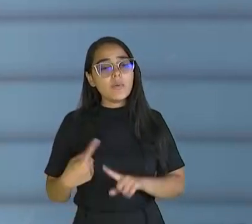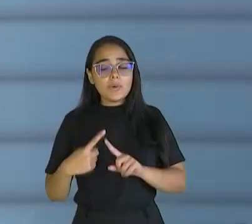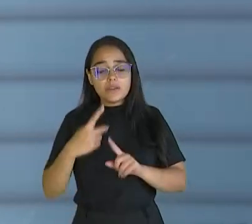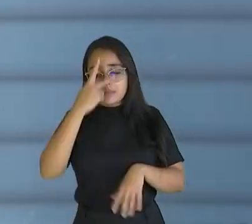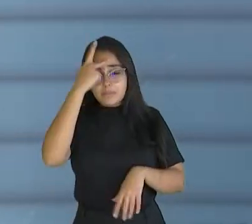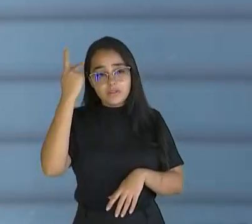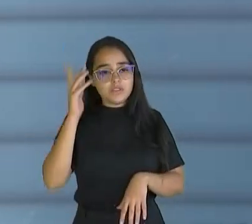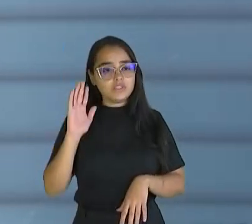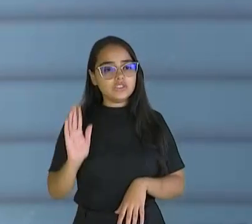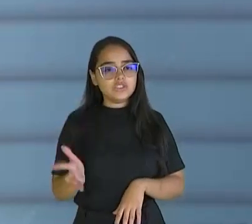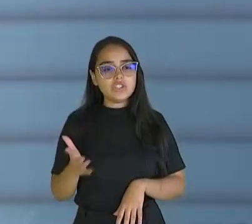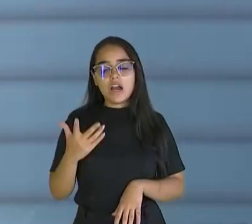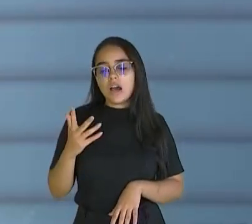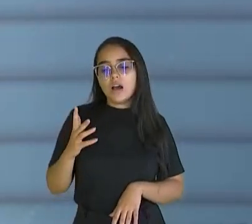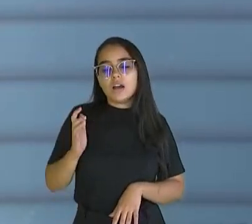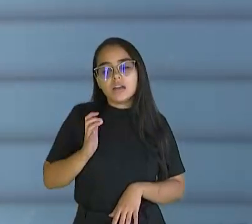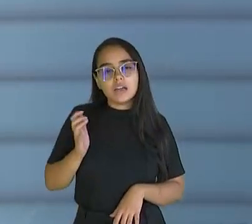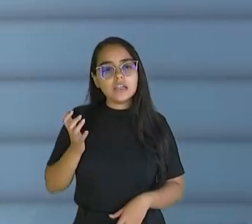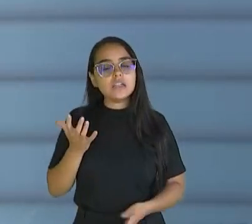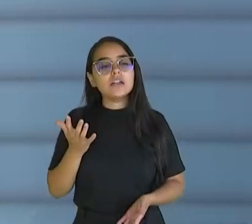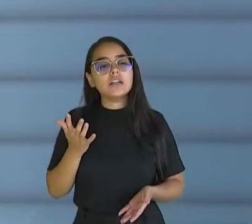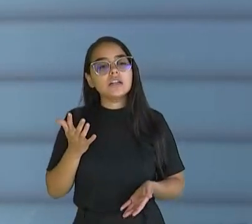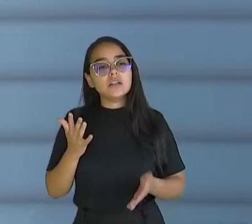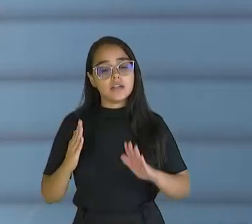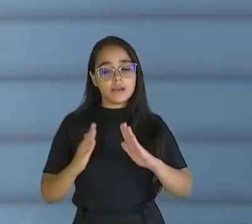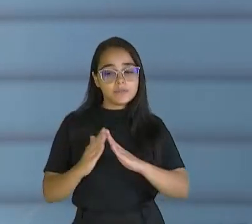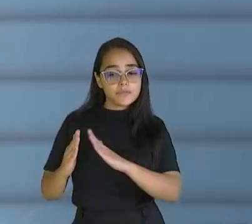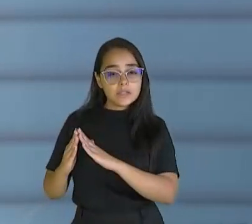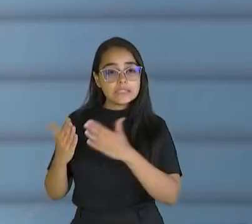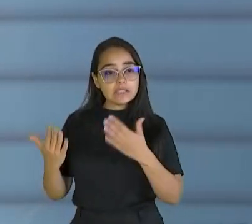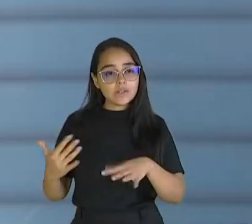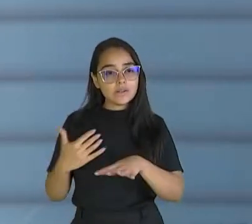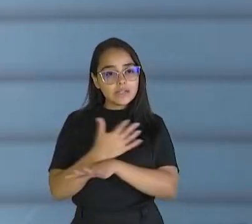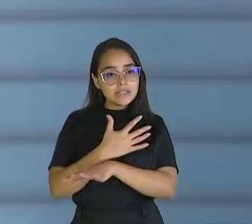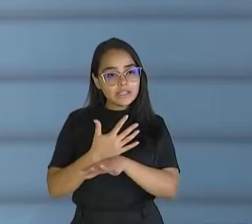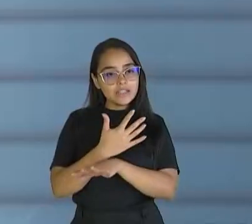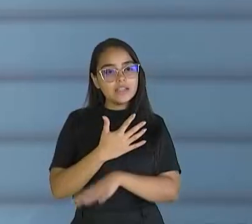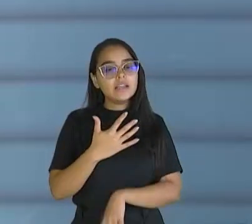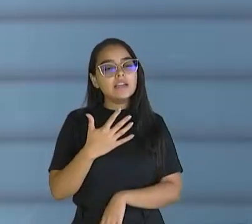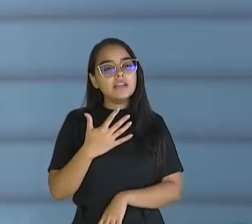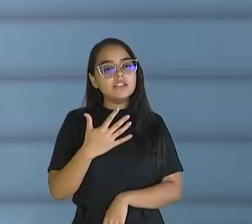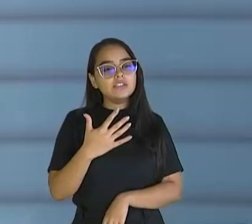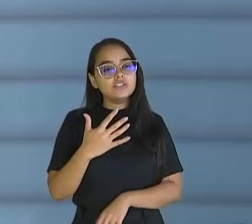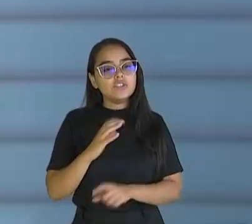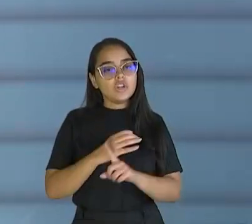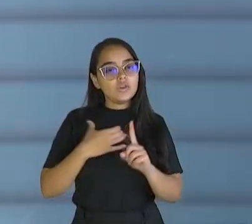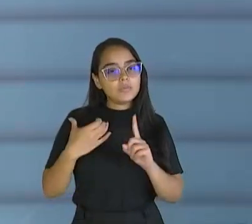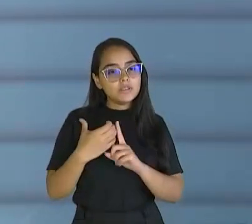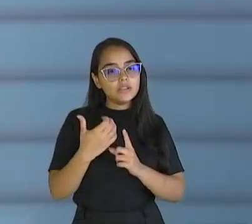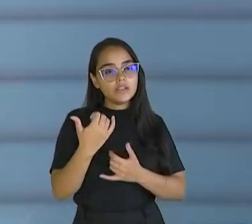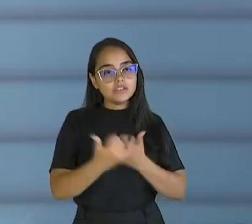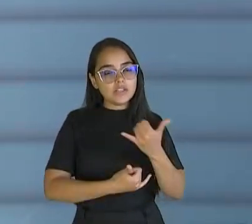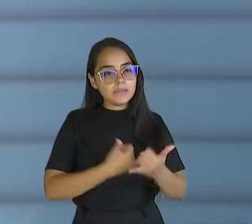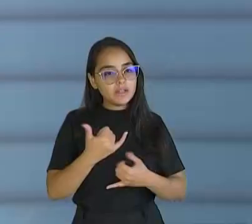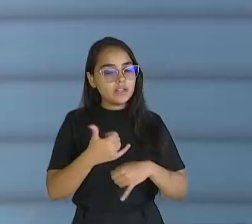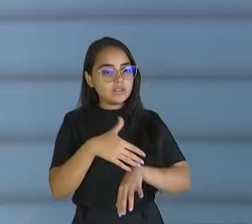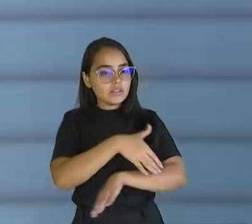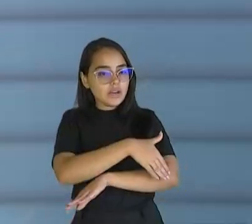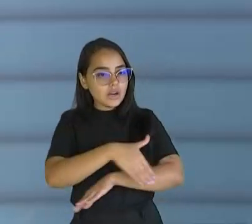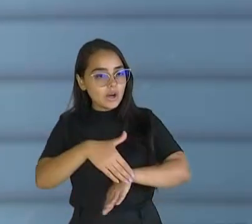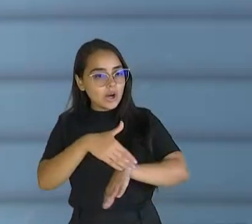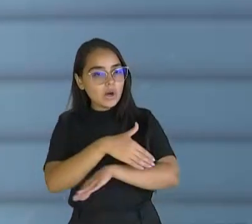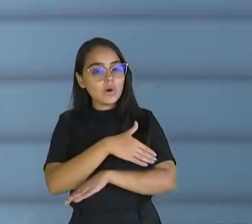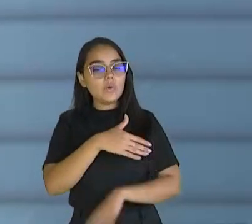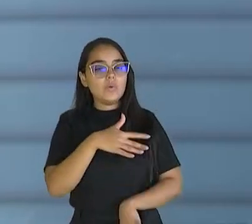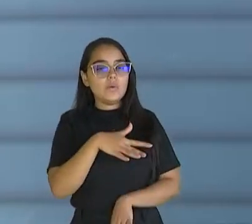lá já são uma classe média e tal. Então, as crianças da Graviola, normalmente a gente passa ali na rua, estão todas brincando na rua, no meio